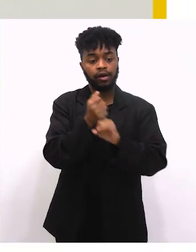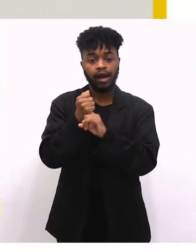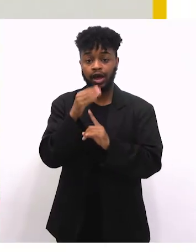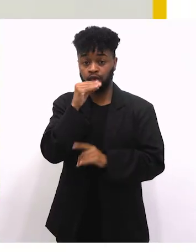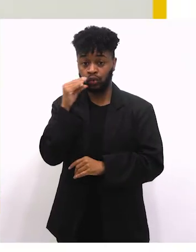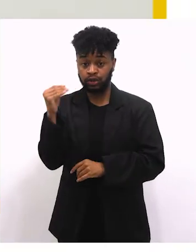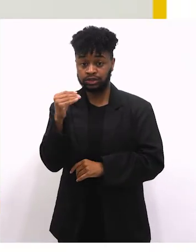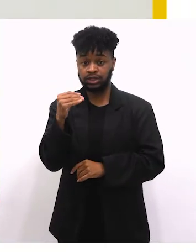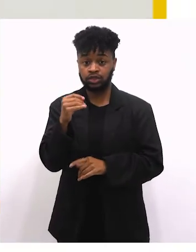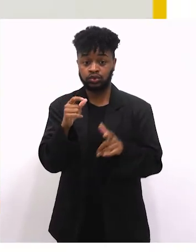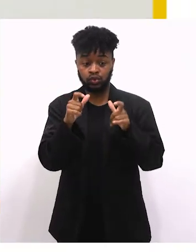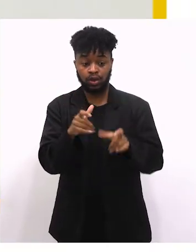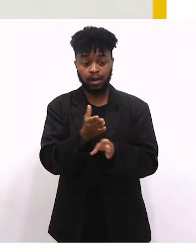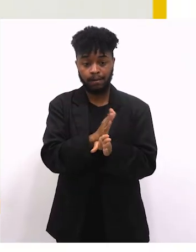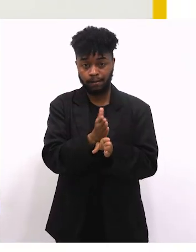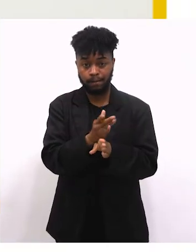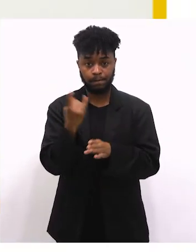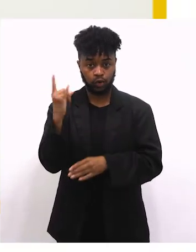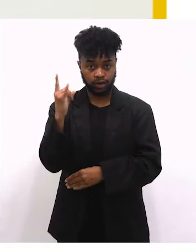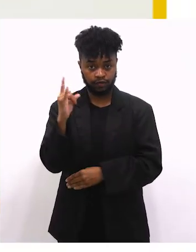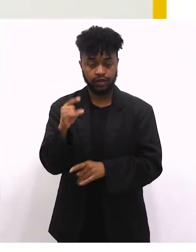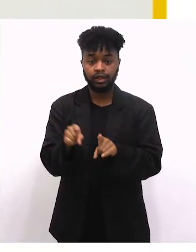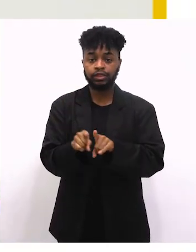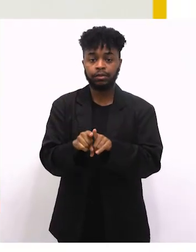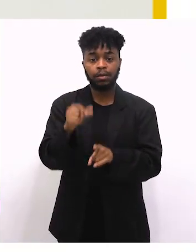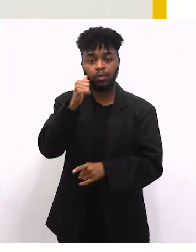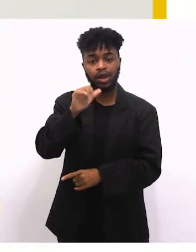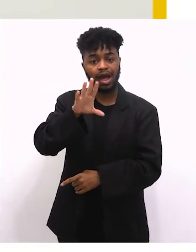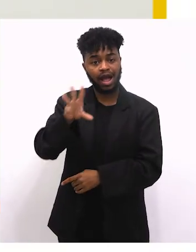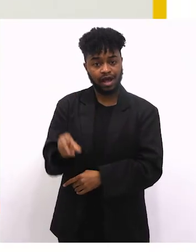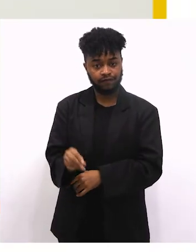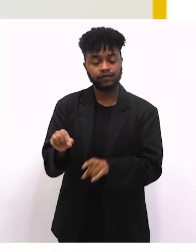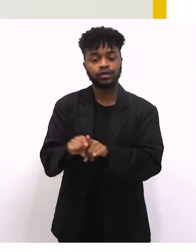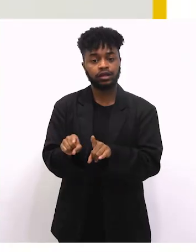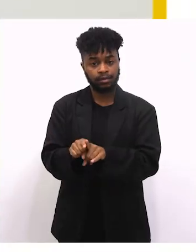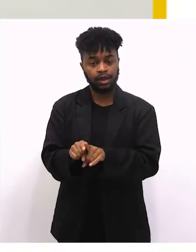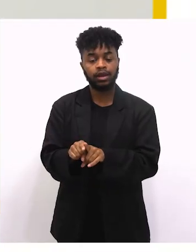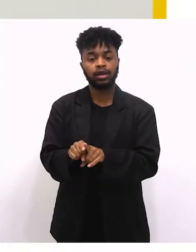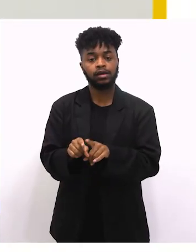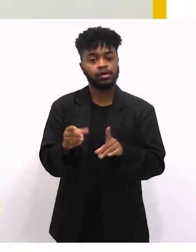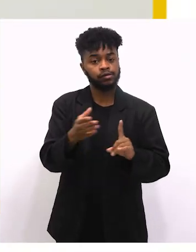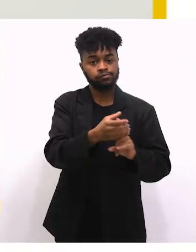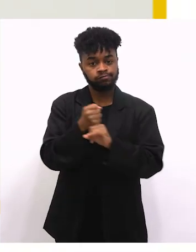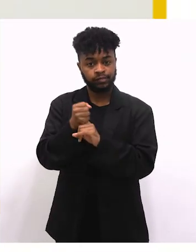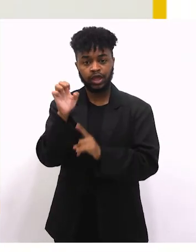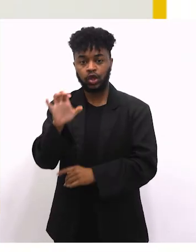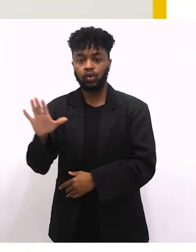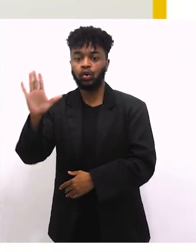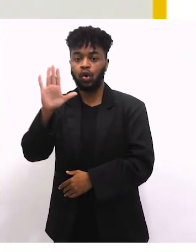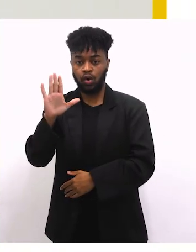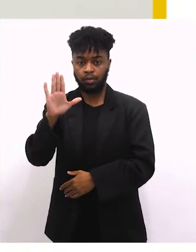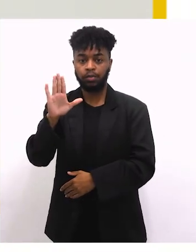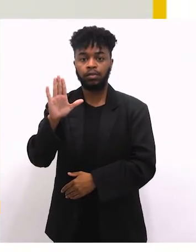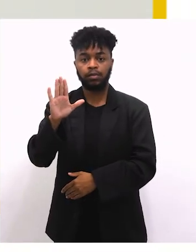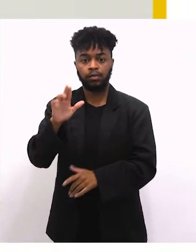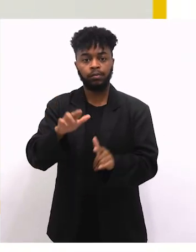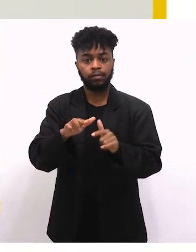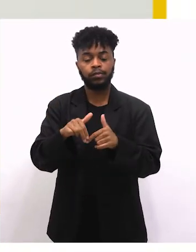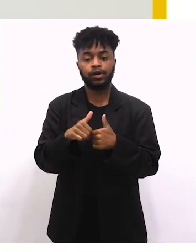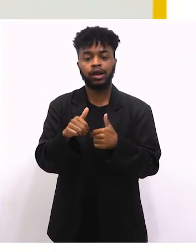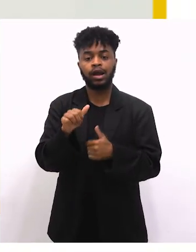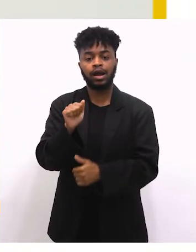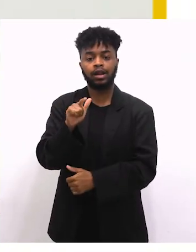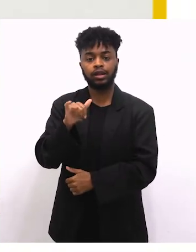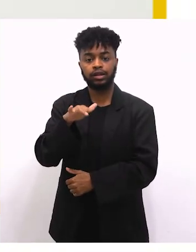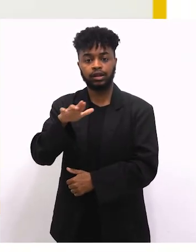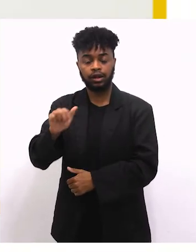adolescentes na fronteira do Brasil com a Bolívia, mulheres africanas traficadas para a Europa via a